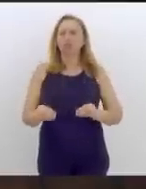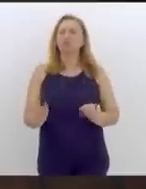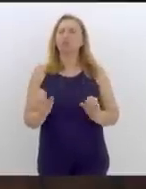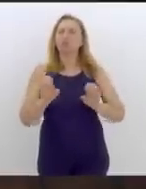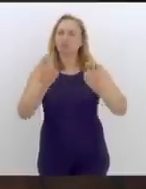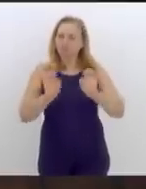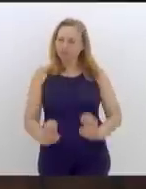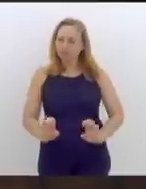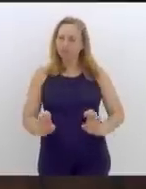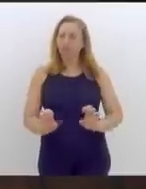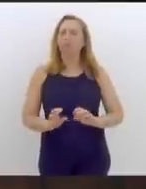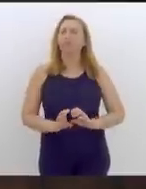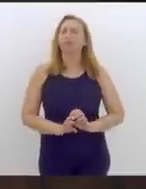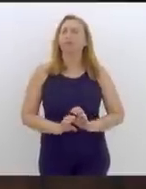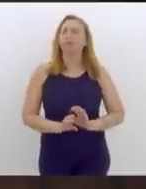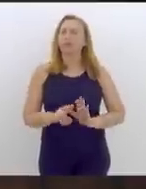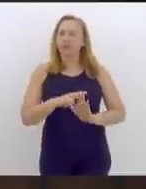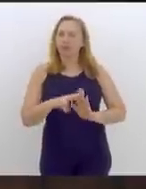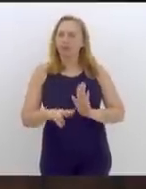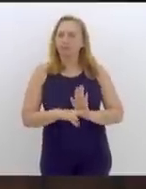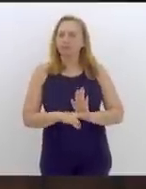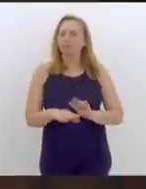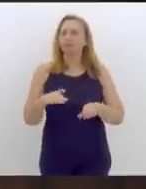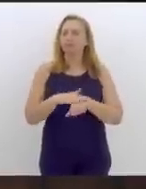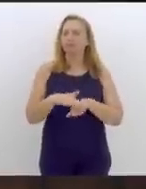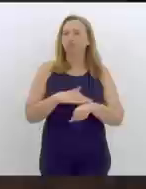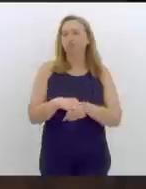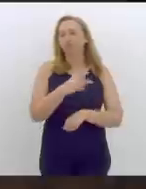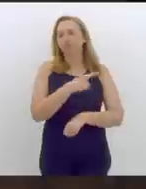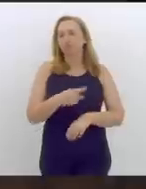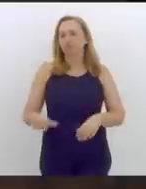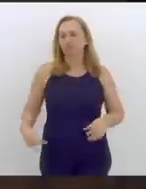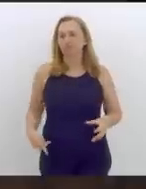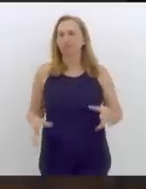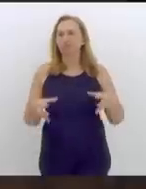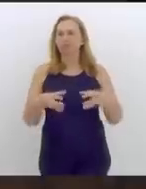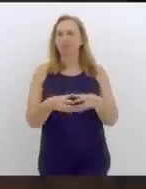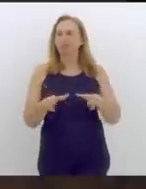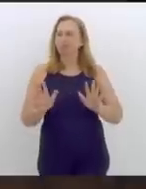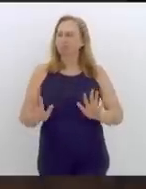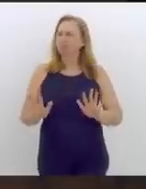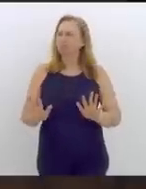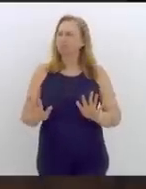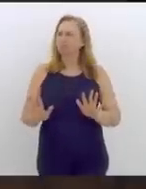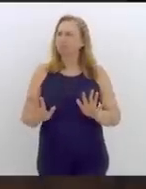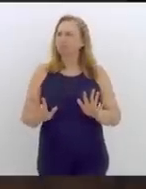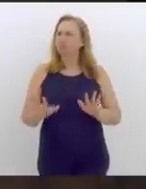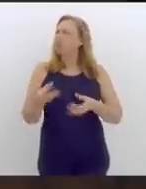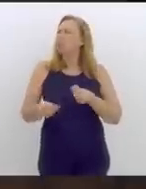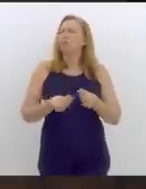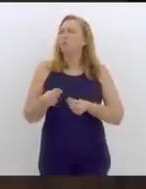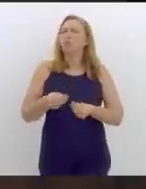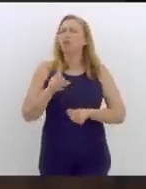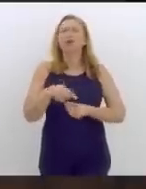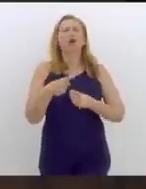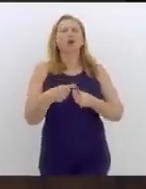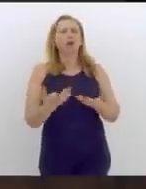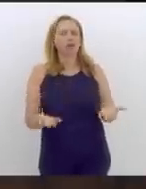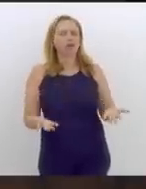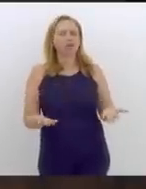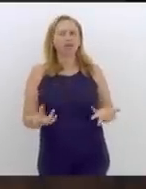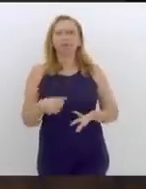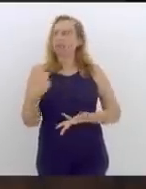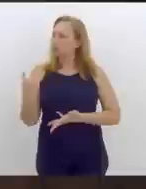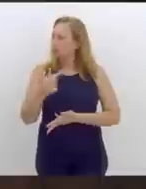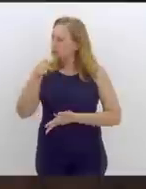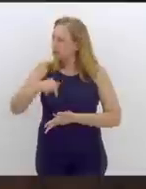com com o presidente da Câmara e ele falou Pô pera aí eu como é que é isso aí eu quero saber como é que é nós